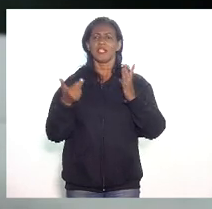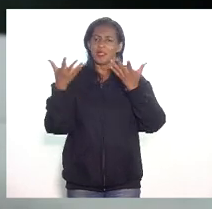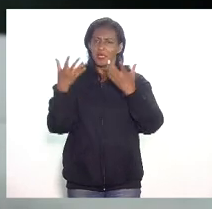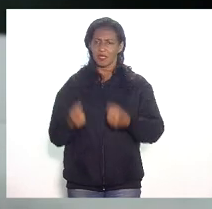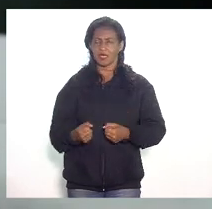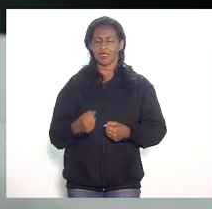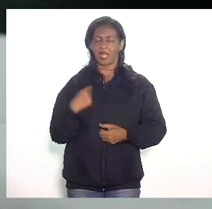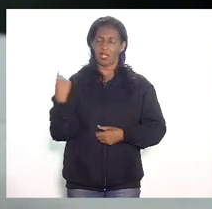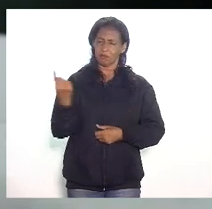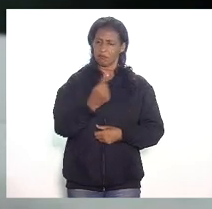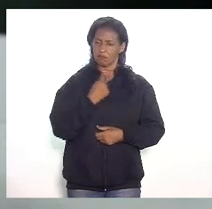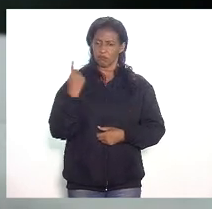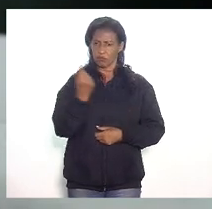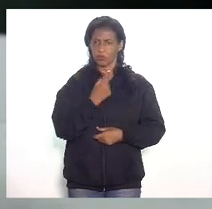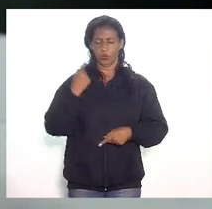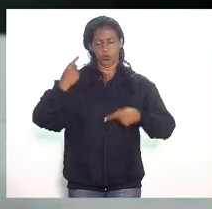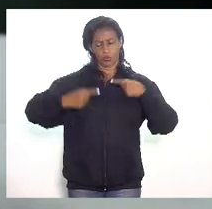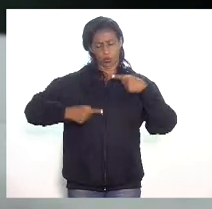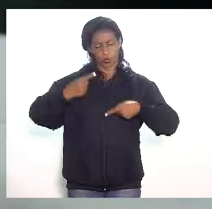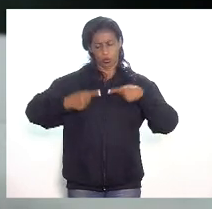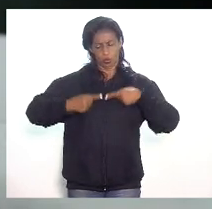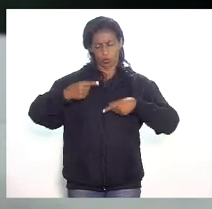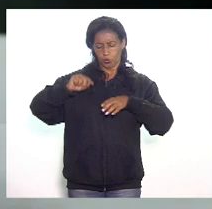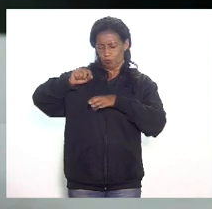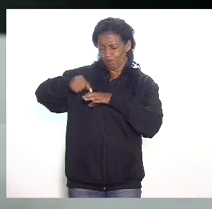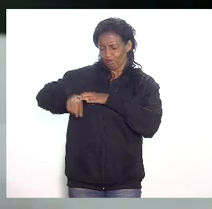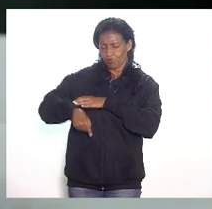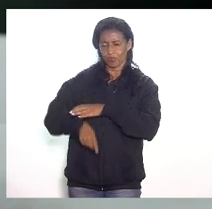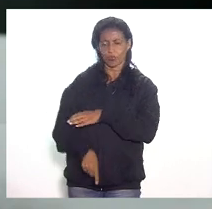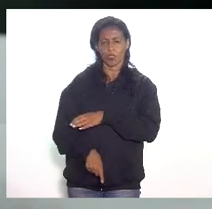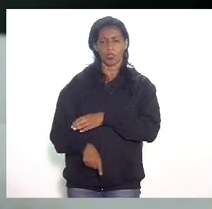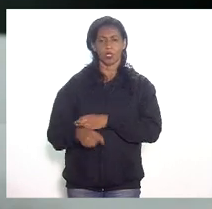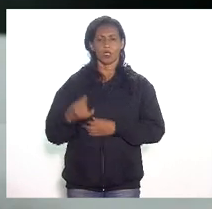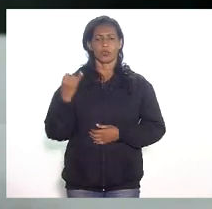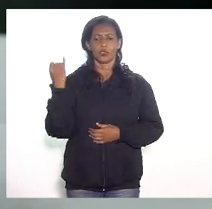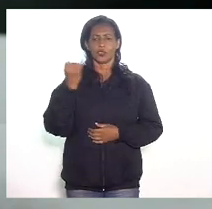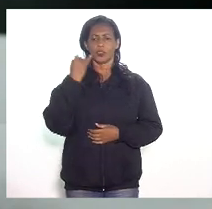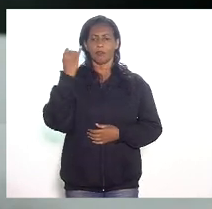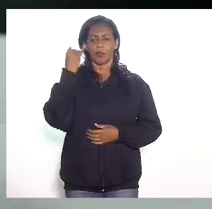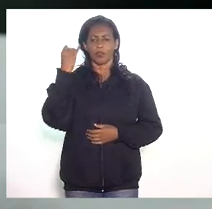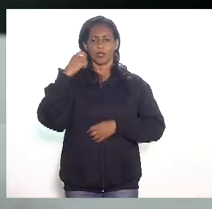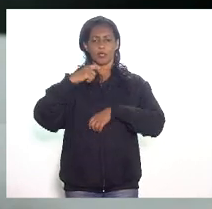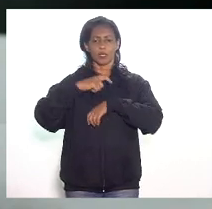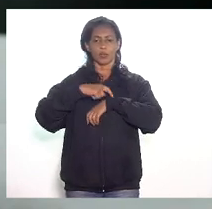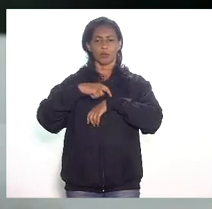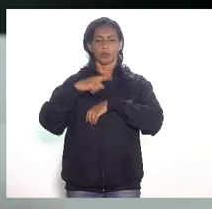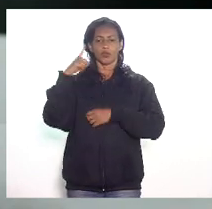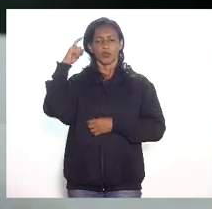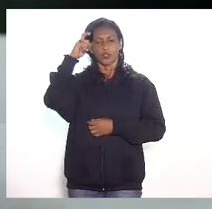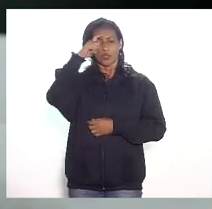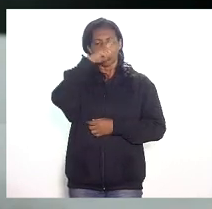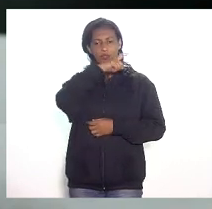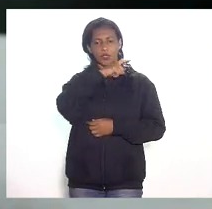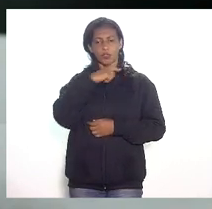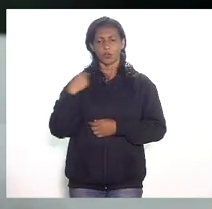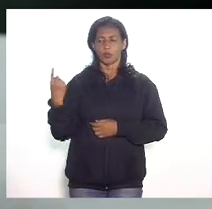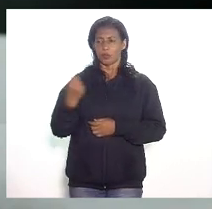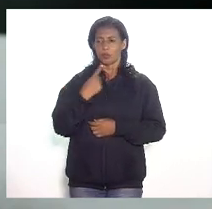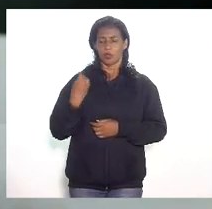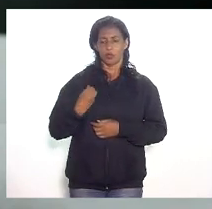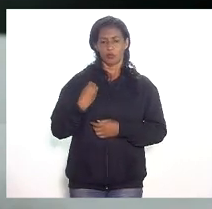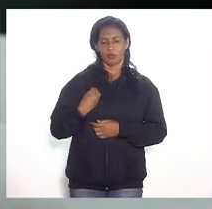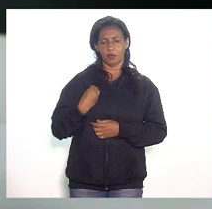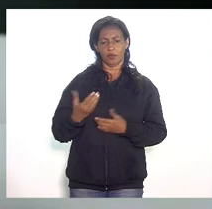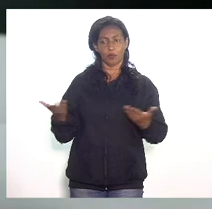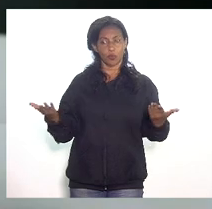de forma mais profunda o projeto de tanta importância num momento tão difícil que a gente vive no nosso Estado, no nosso país.